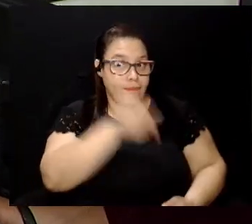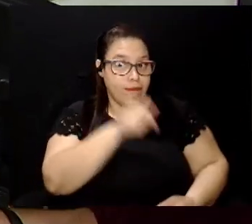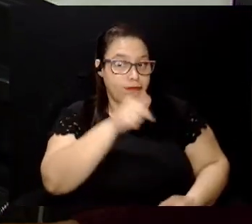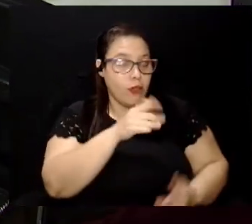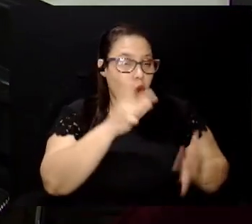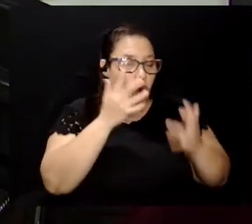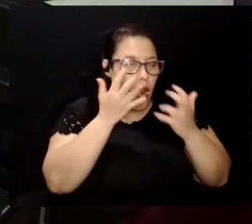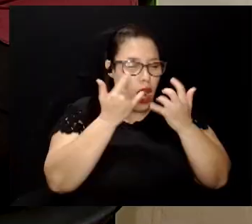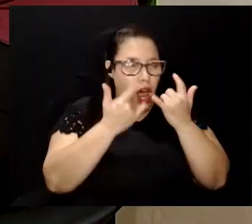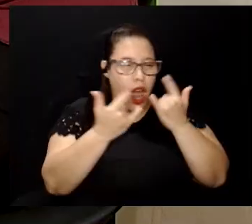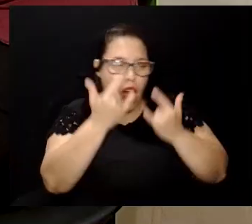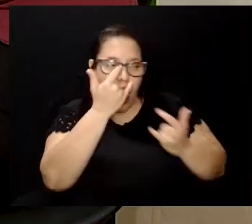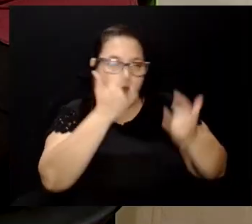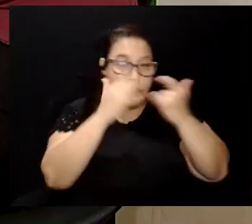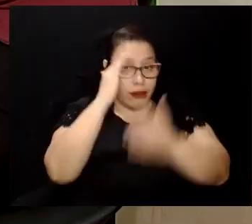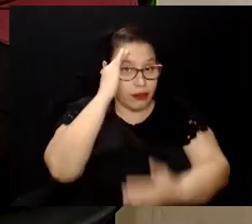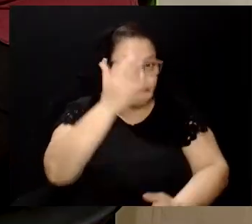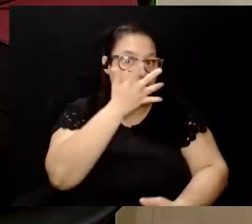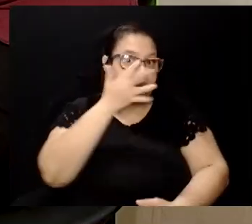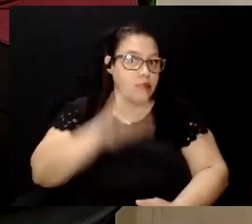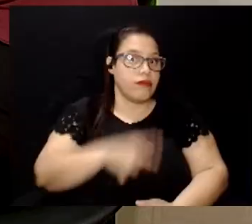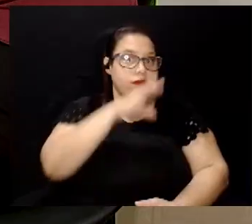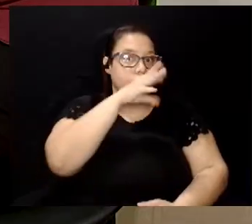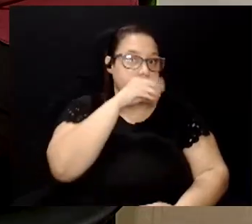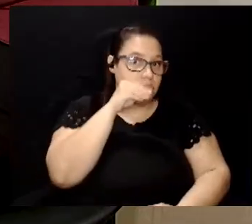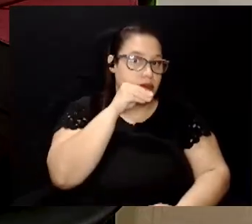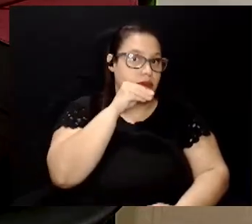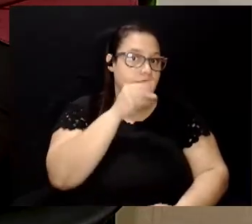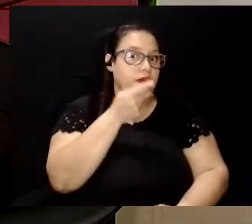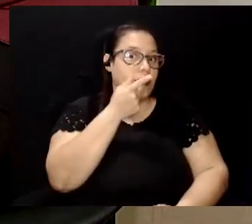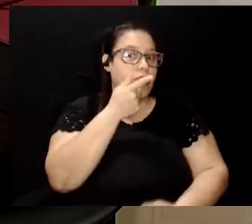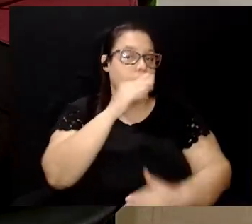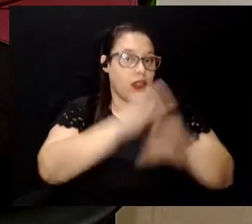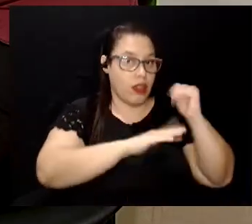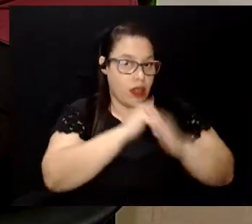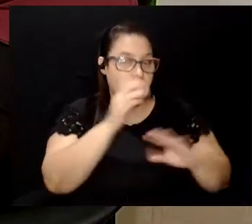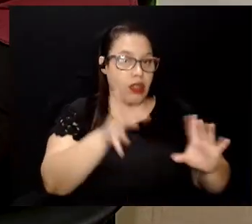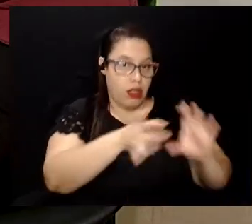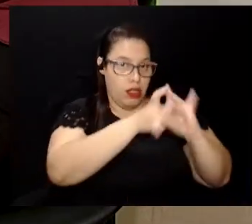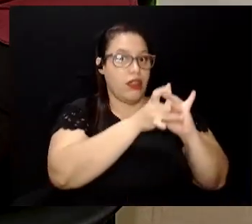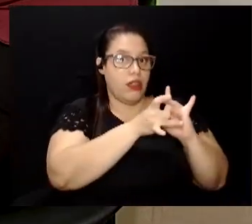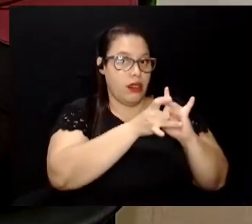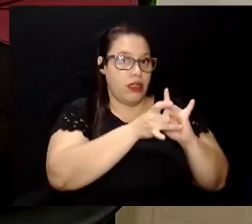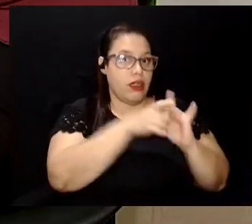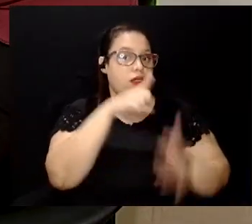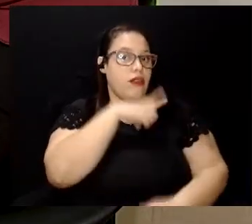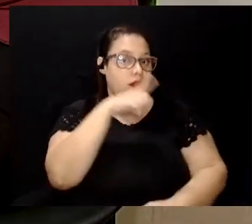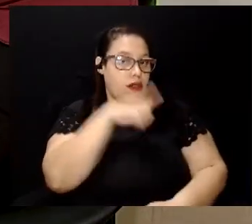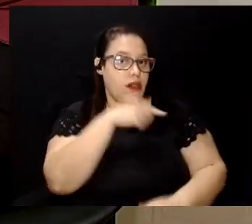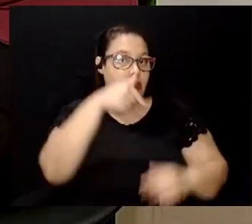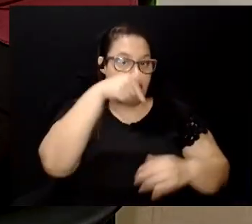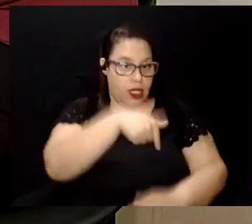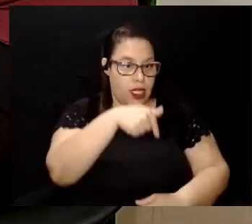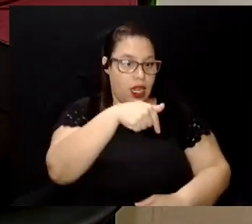crianças e adolescentes, falando de serviços de convivência. Então, nós temos 7 oficinas que vai contemplar